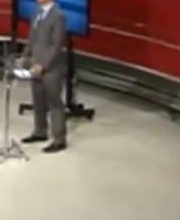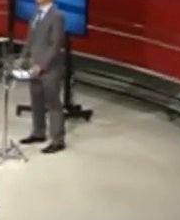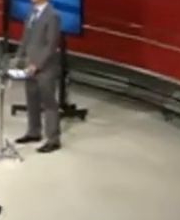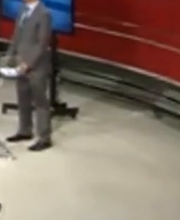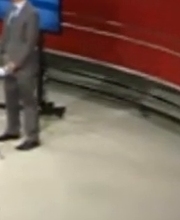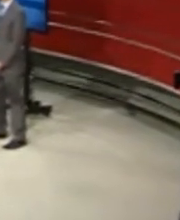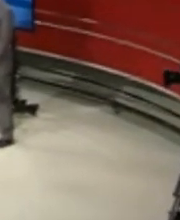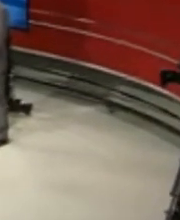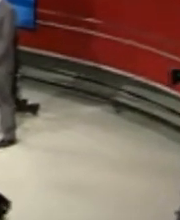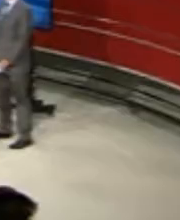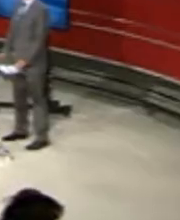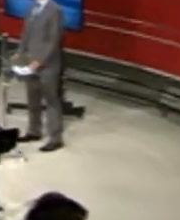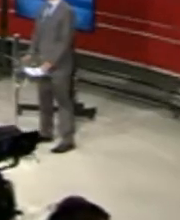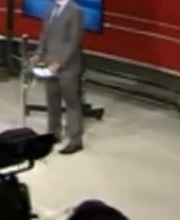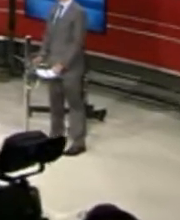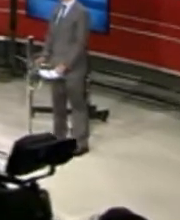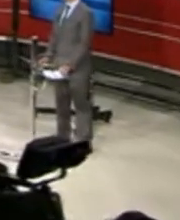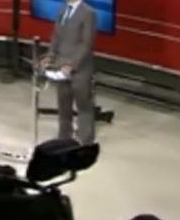Música